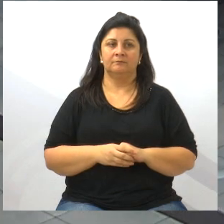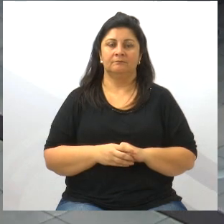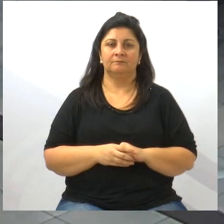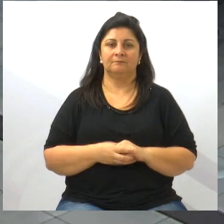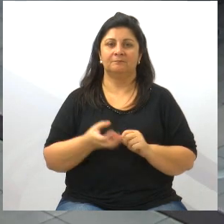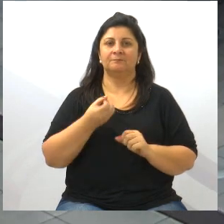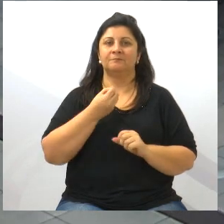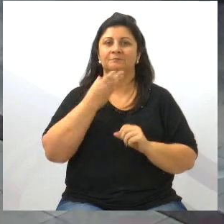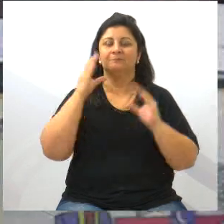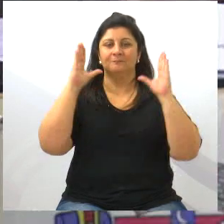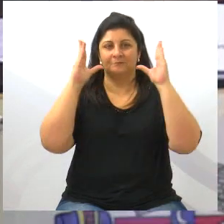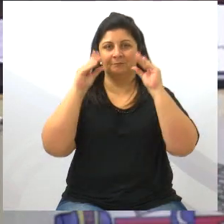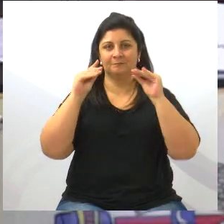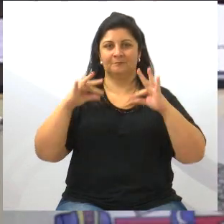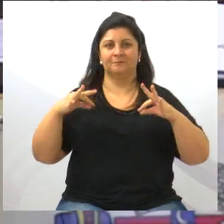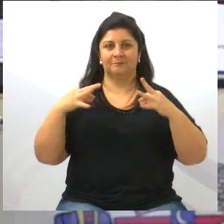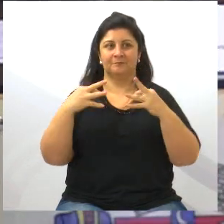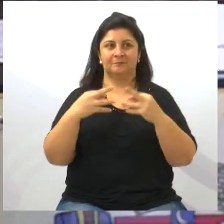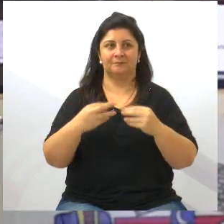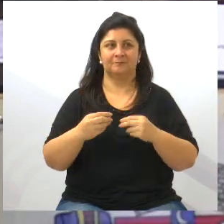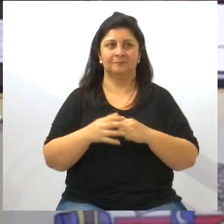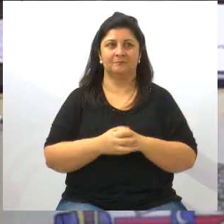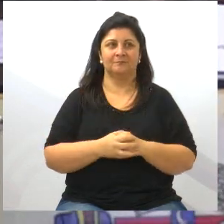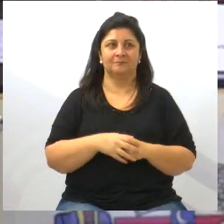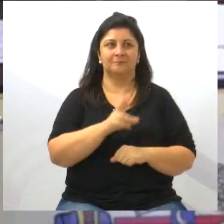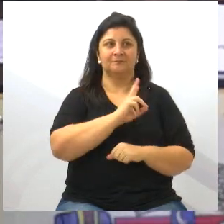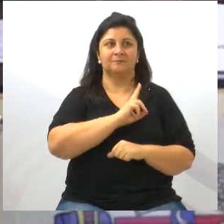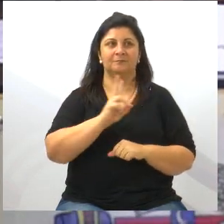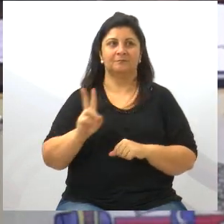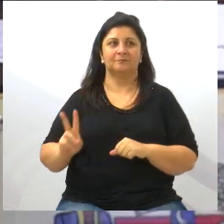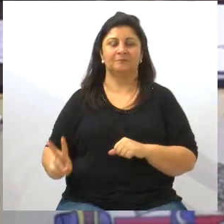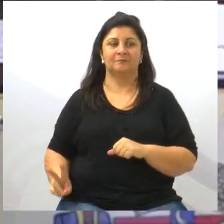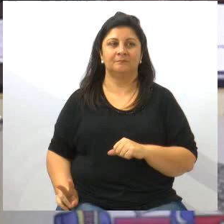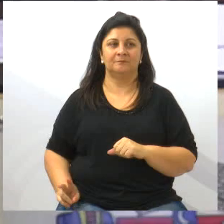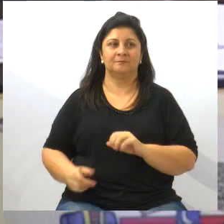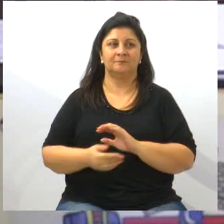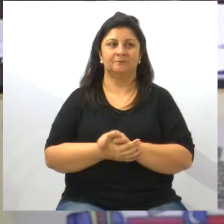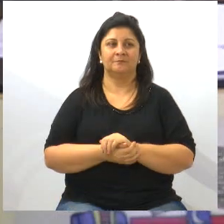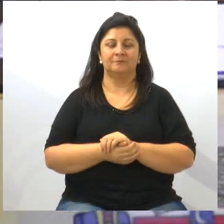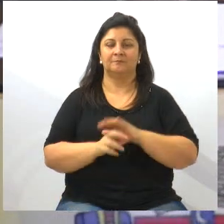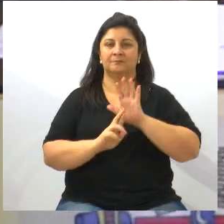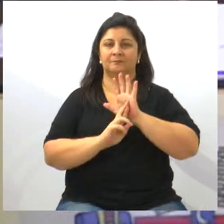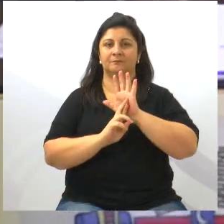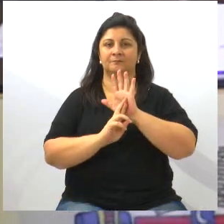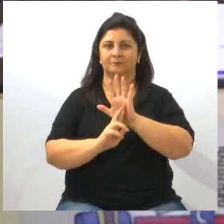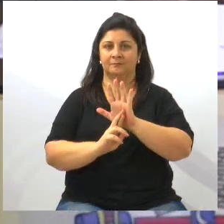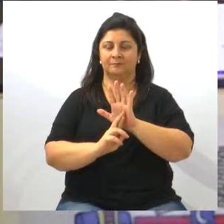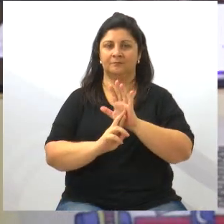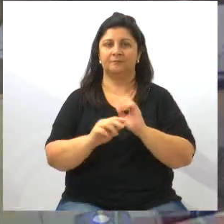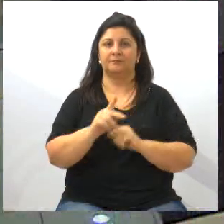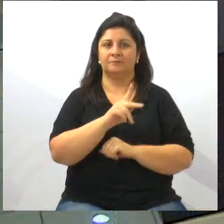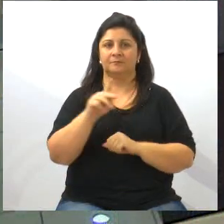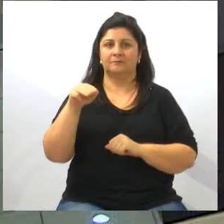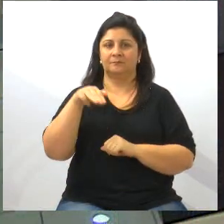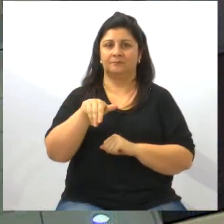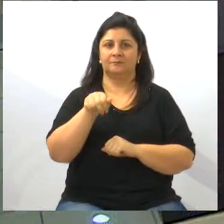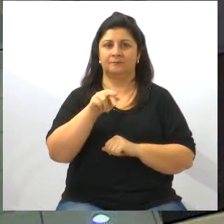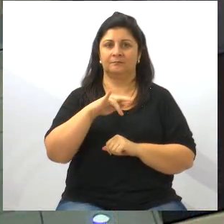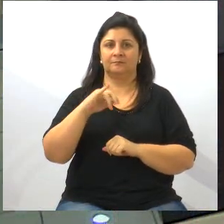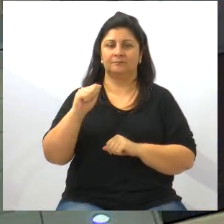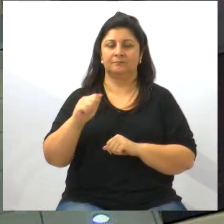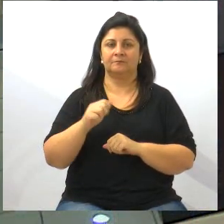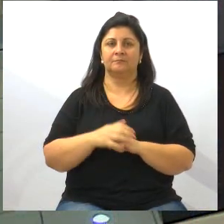Boa noite a todos. Cumprimento os vereadores, em nome da nossa presidente Márcia, que está assumindo a